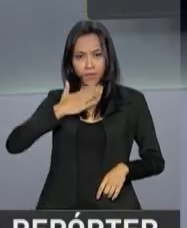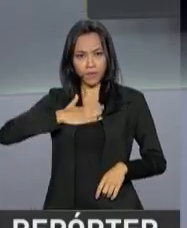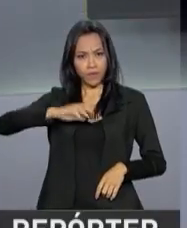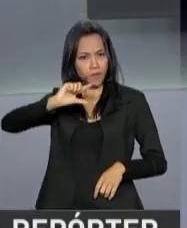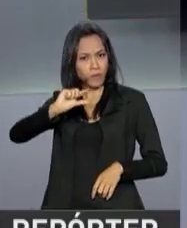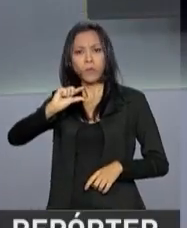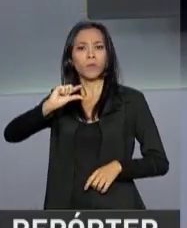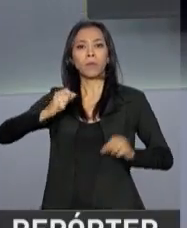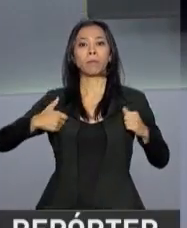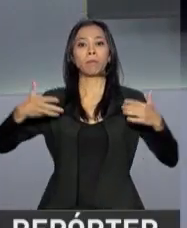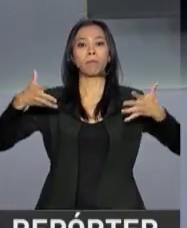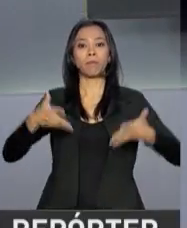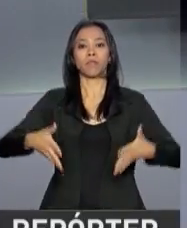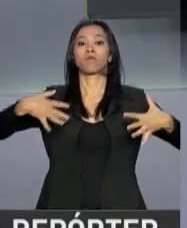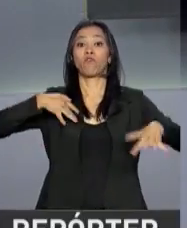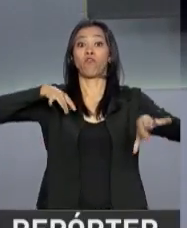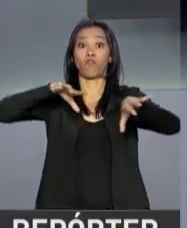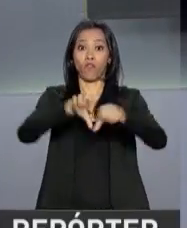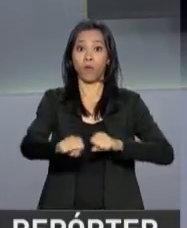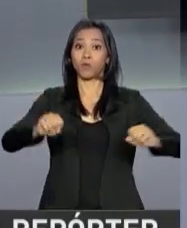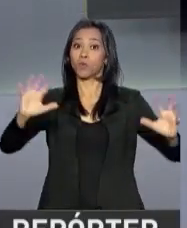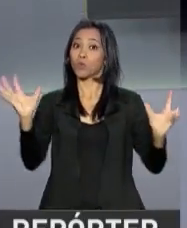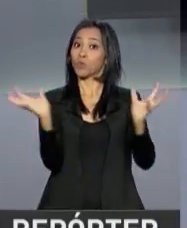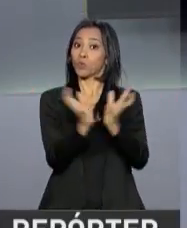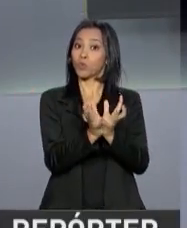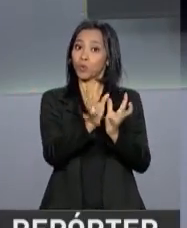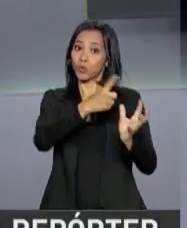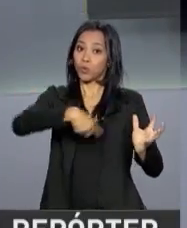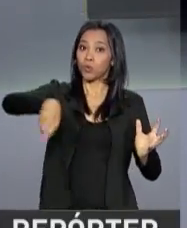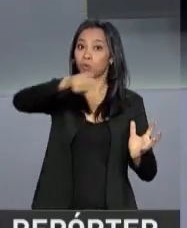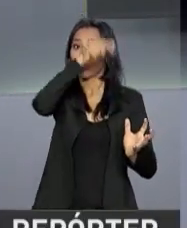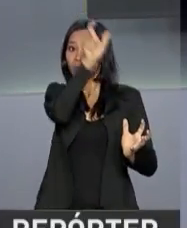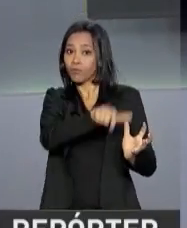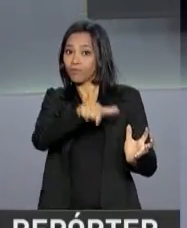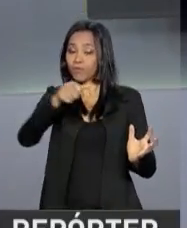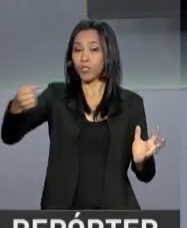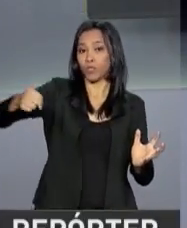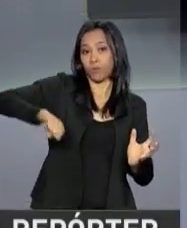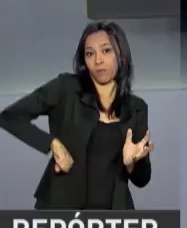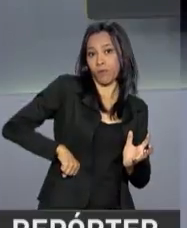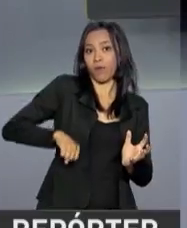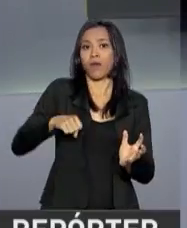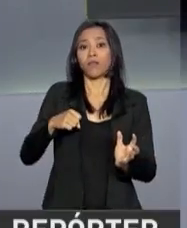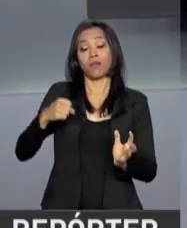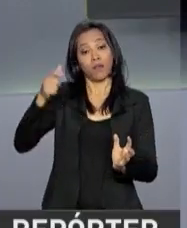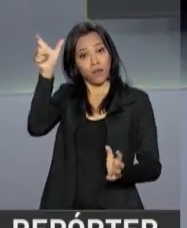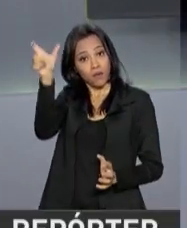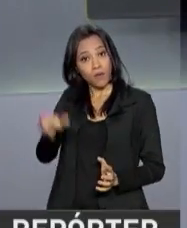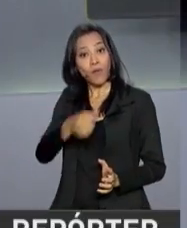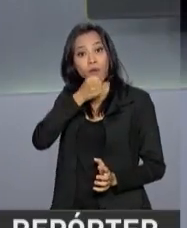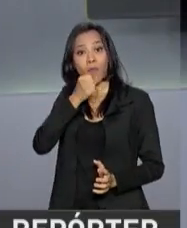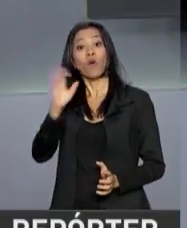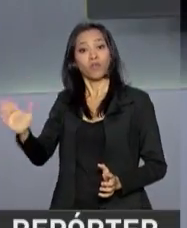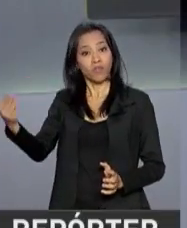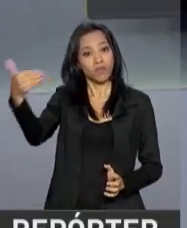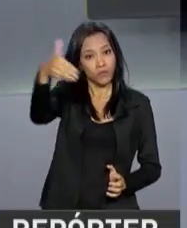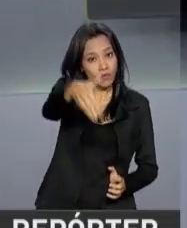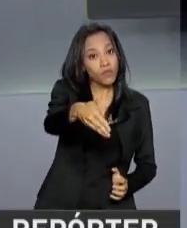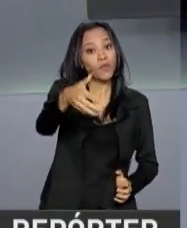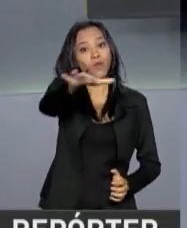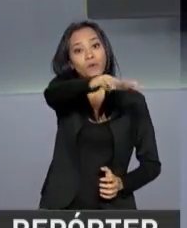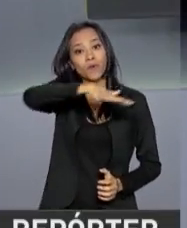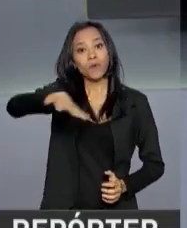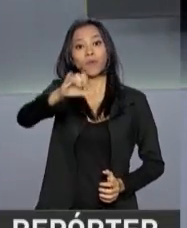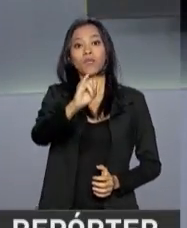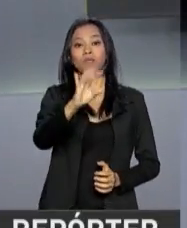a pouco da formatura de uma nova turma de diplomatas. O repórter Ney Pereira foi lá para o Palácio do Itamaraty e tem